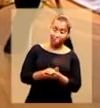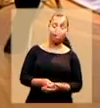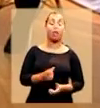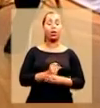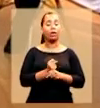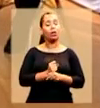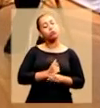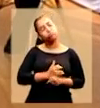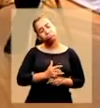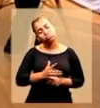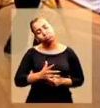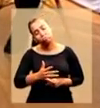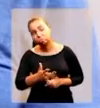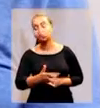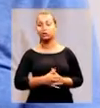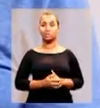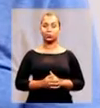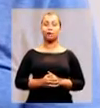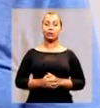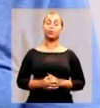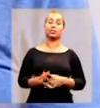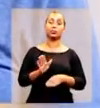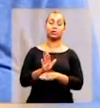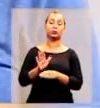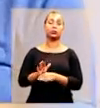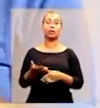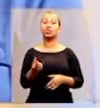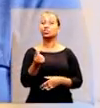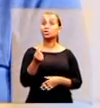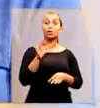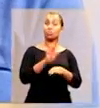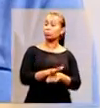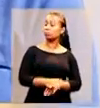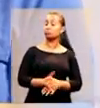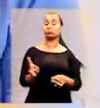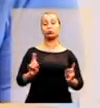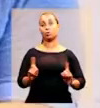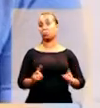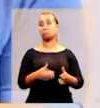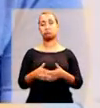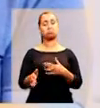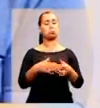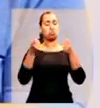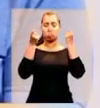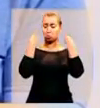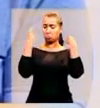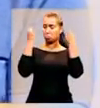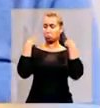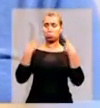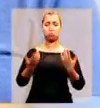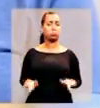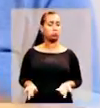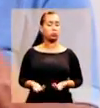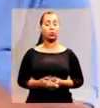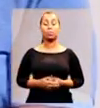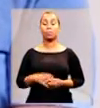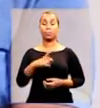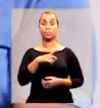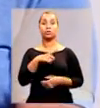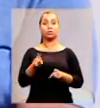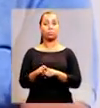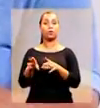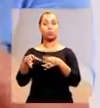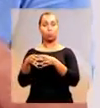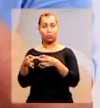batalha anos a fio nas empresas para eles tomarem conta. Eles não financiam o filme, não interessa para eles a produção cultural. Eu tinha